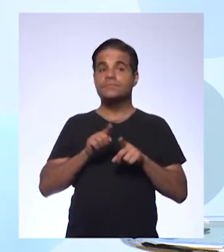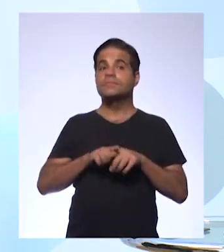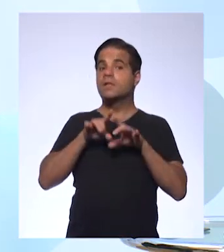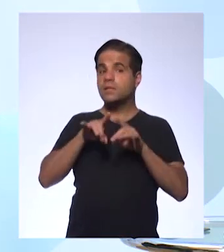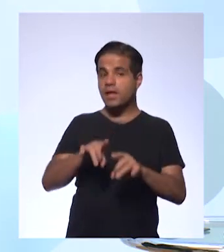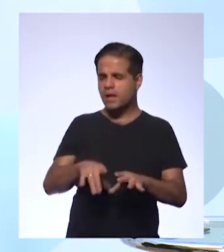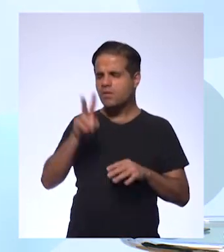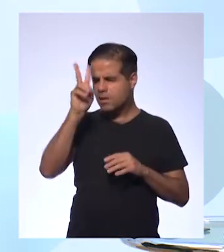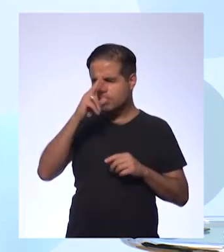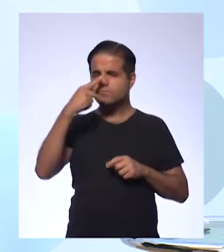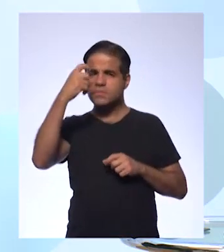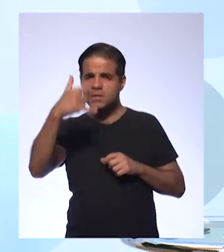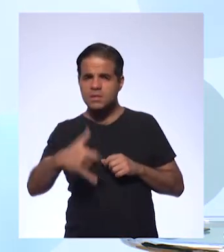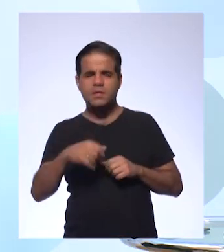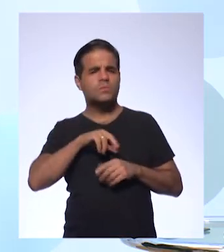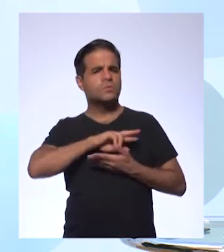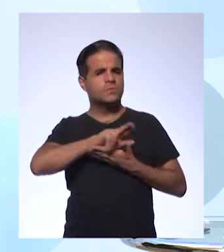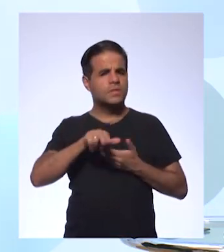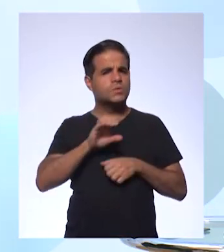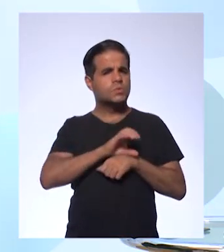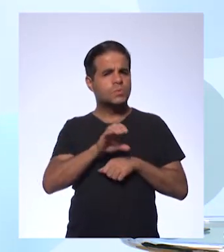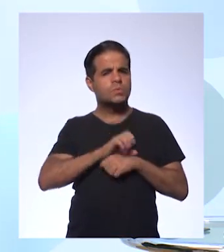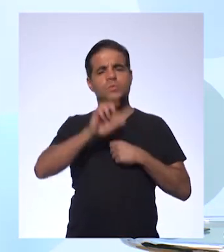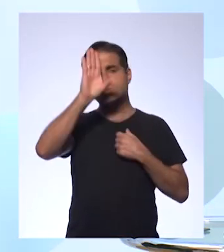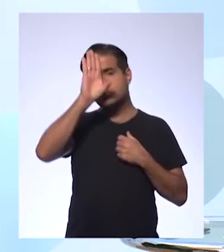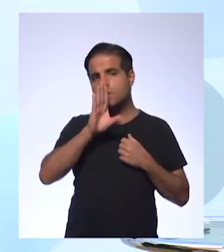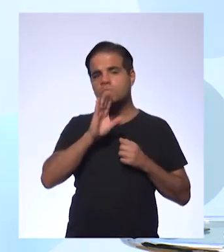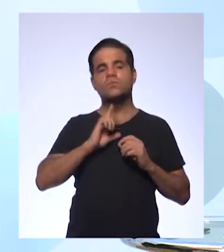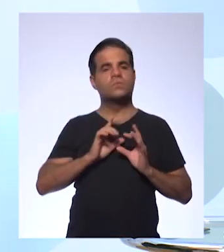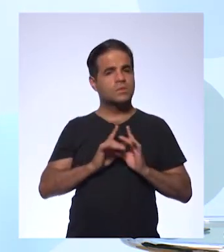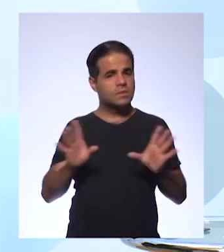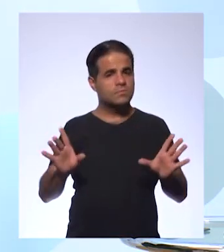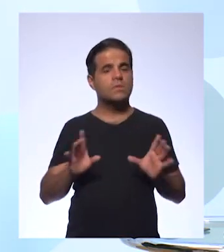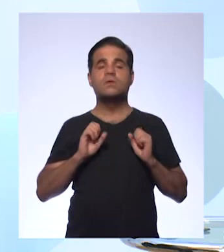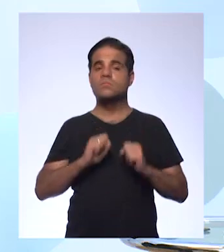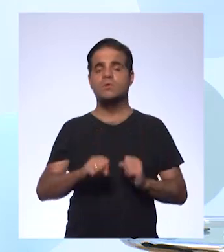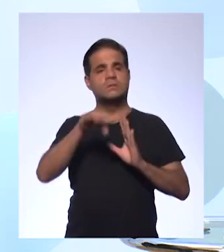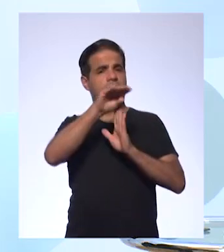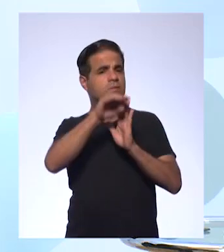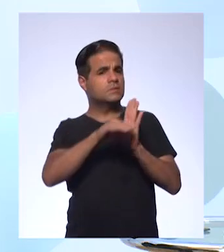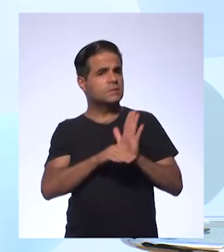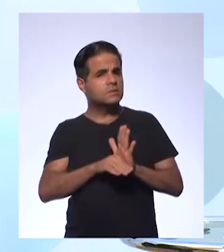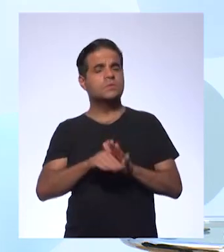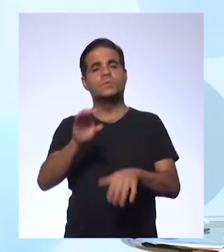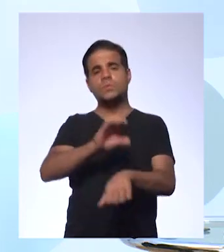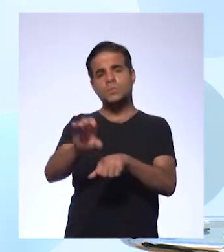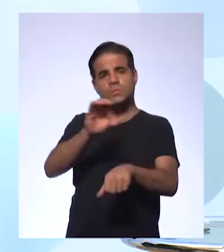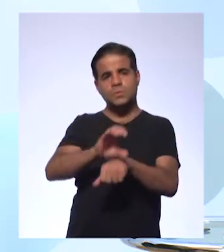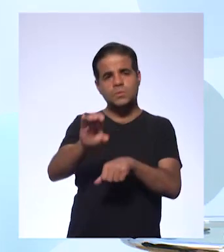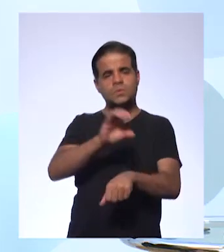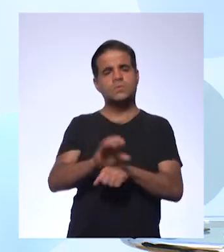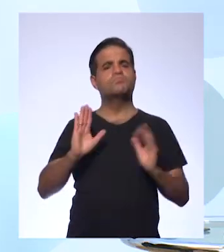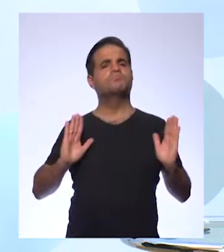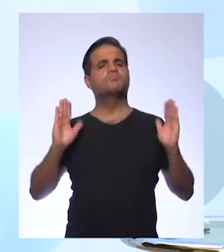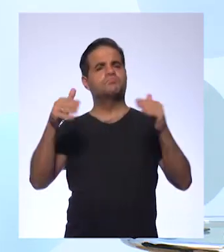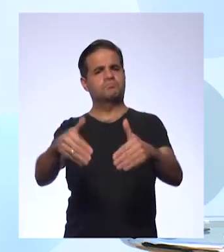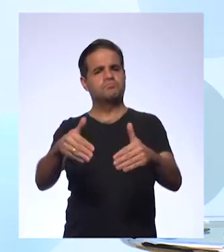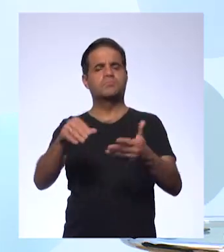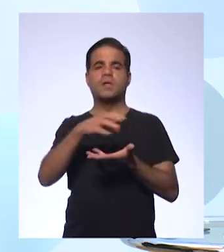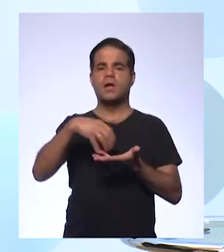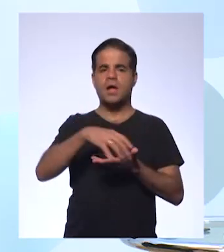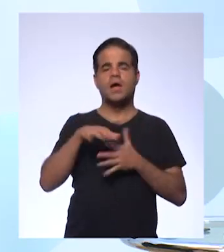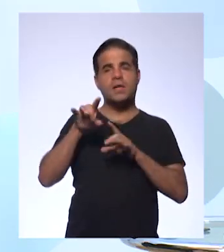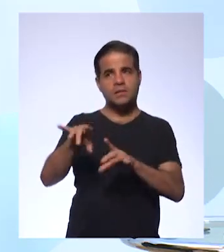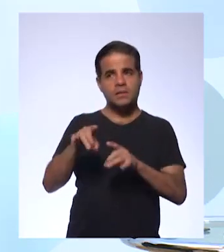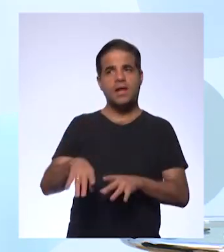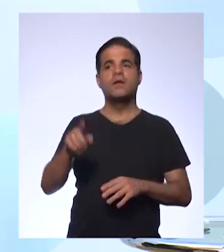disponíveis gratuitamente para vocês, e esses cursos serão, e essas disciplinas, né, esse curso voltado à área técnica,